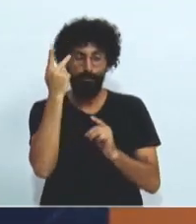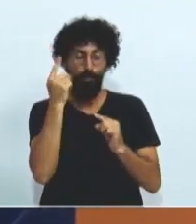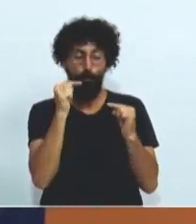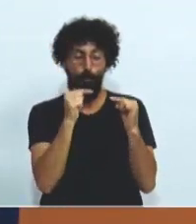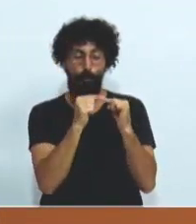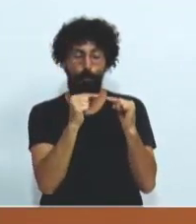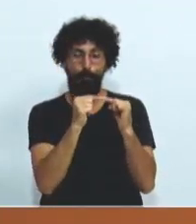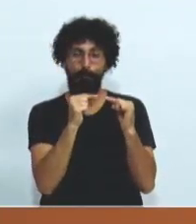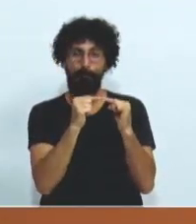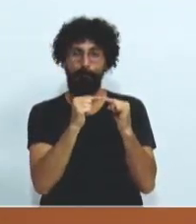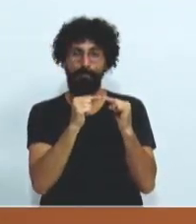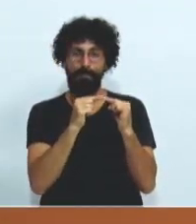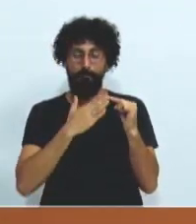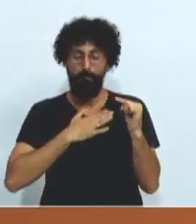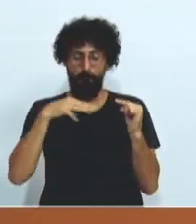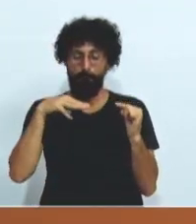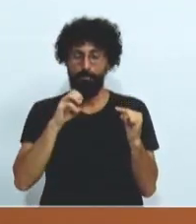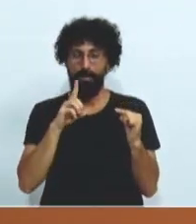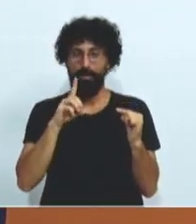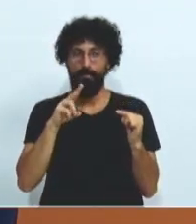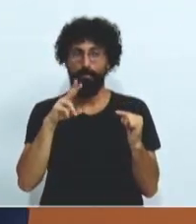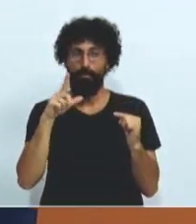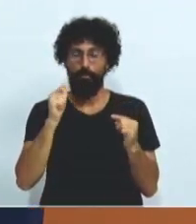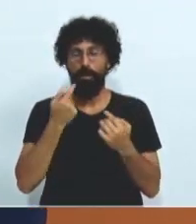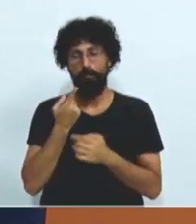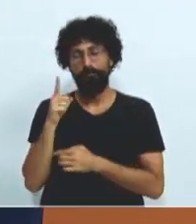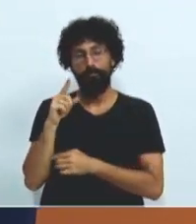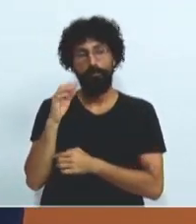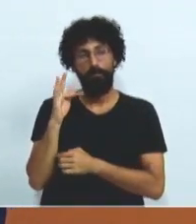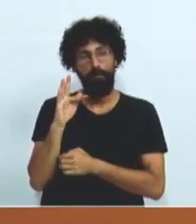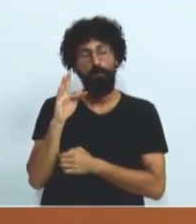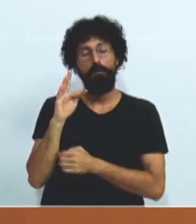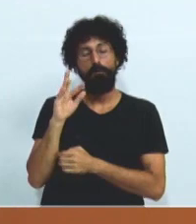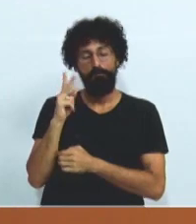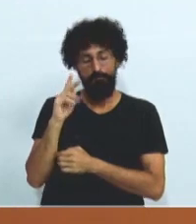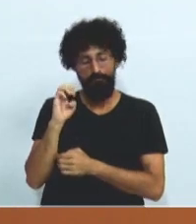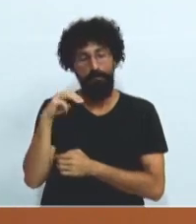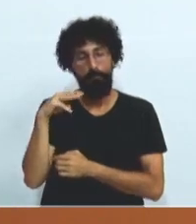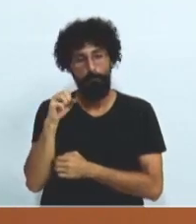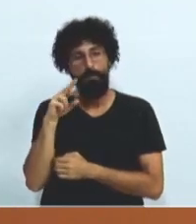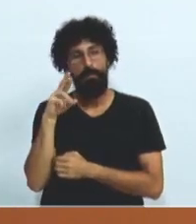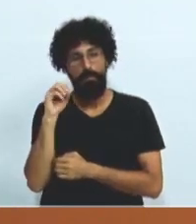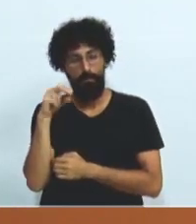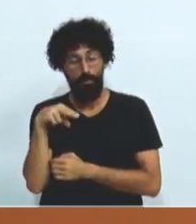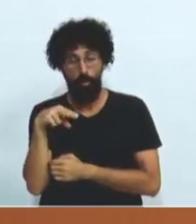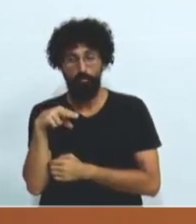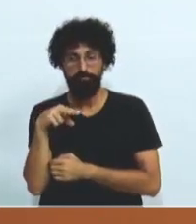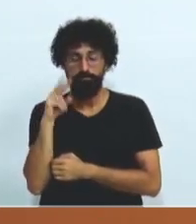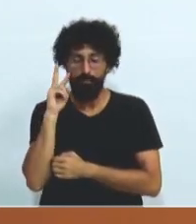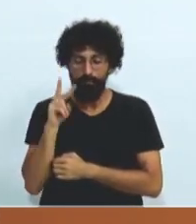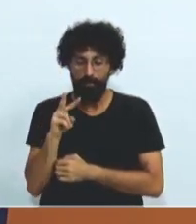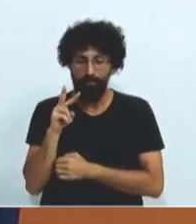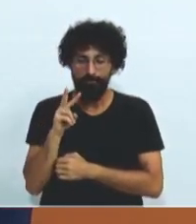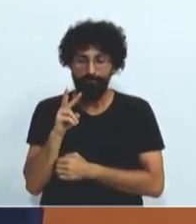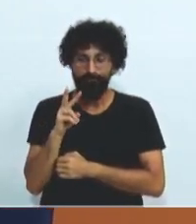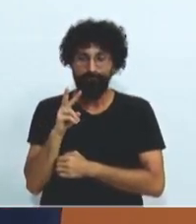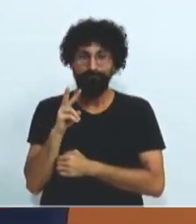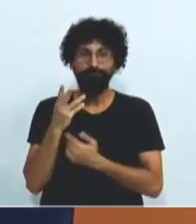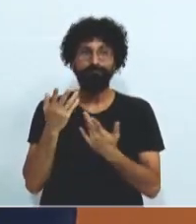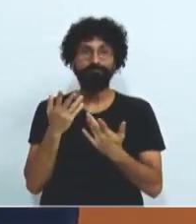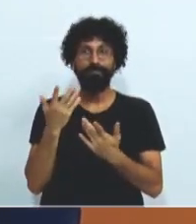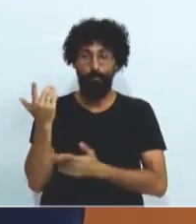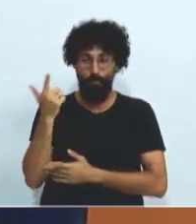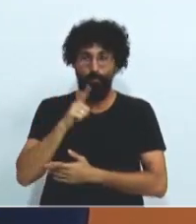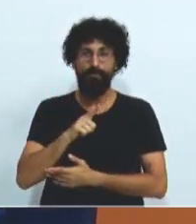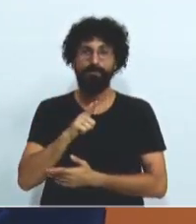compatibilidade, eu fui no Femeron para poder aferir ela e deu que tinha dado a compatibilidade. Quando